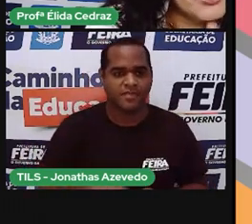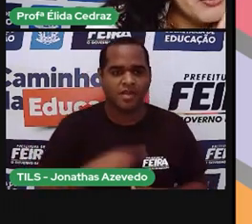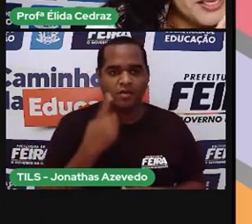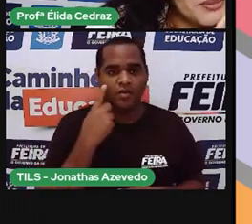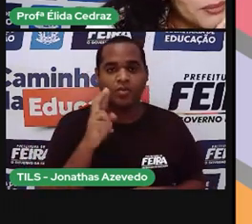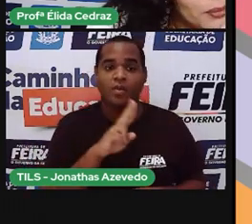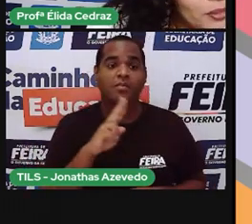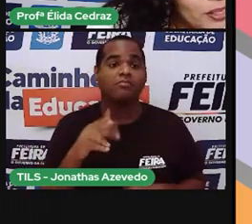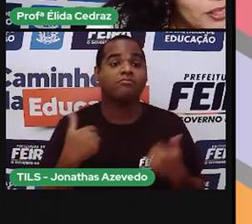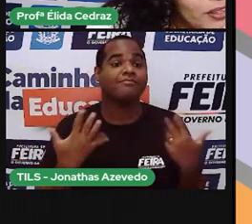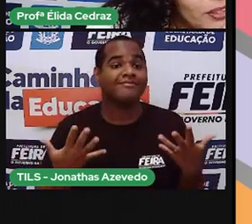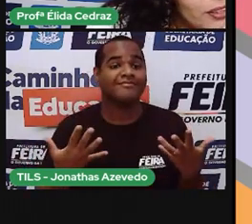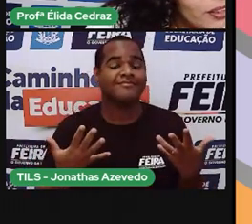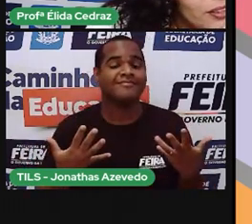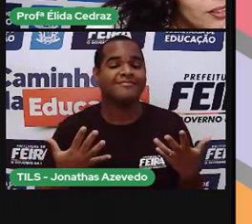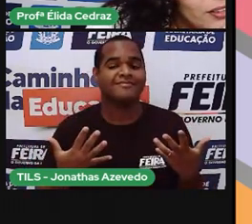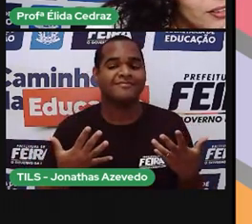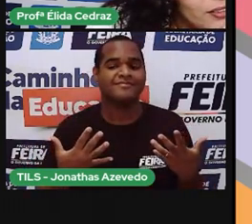desse instrumento?